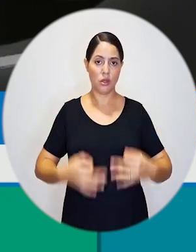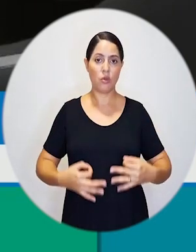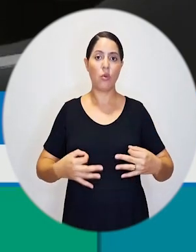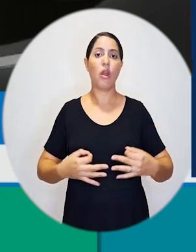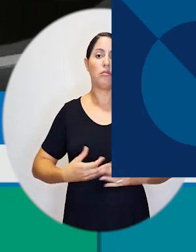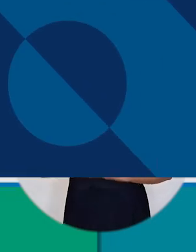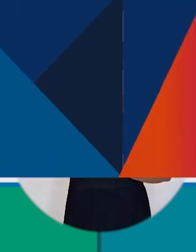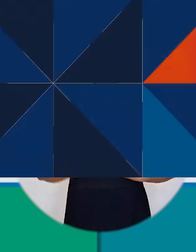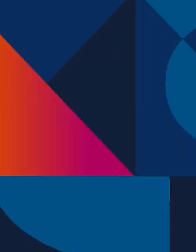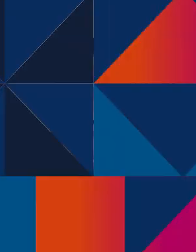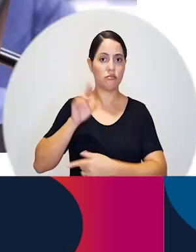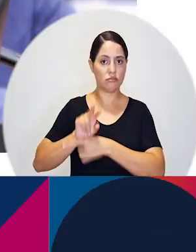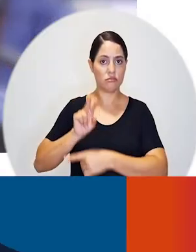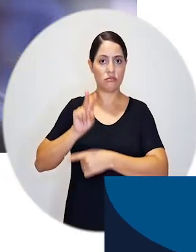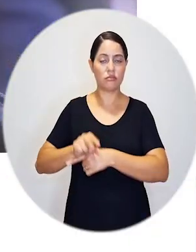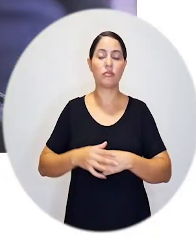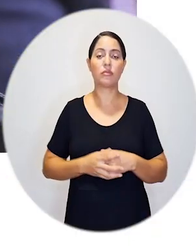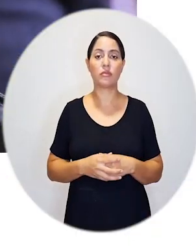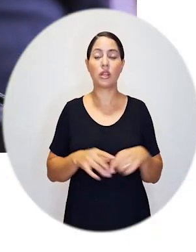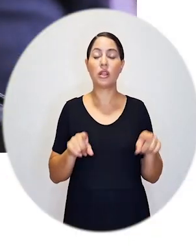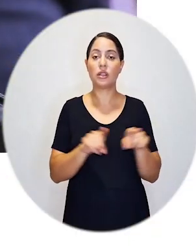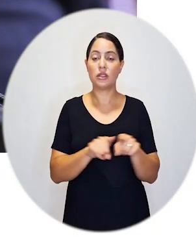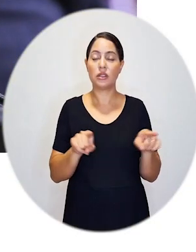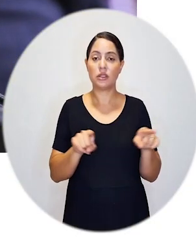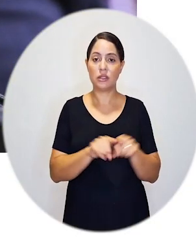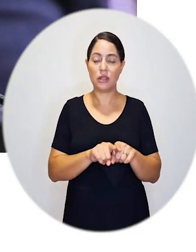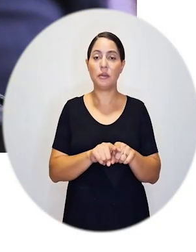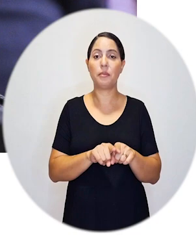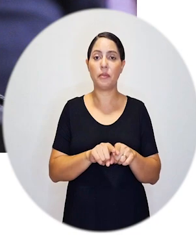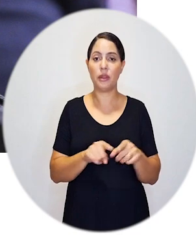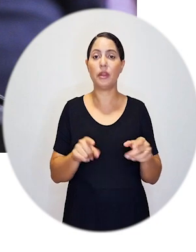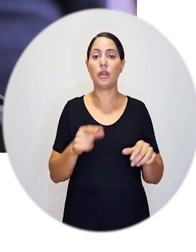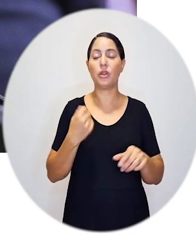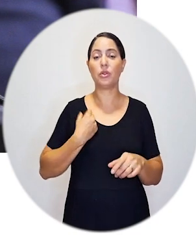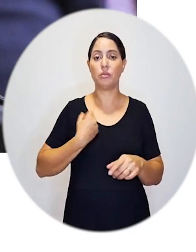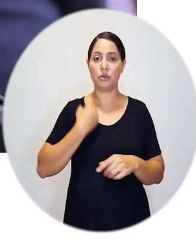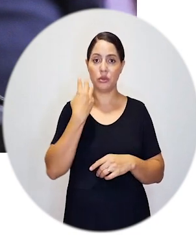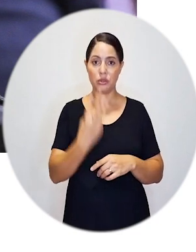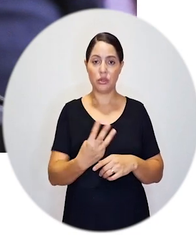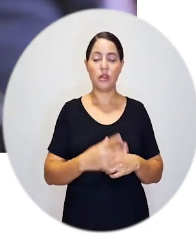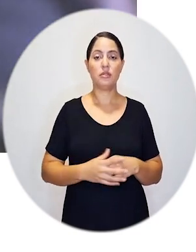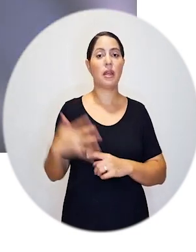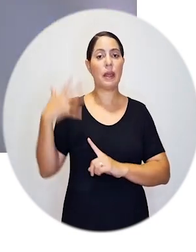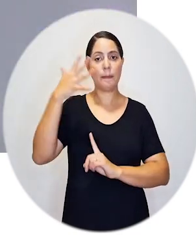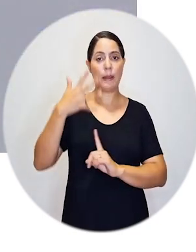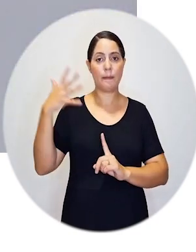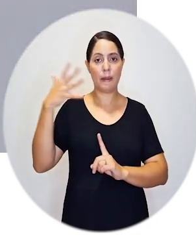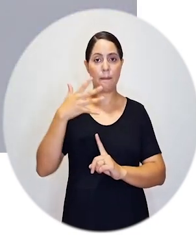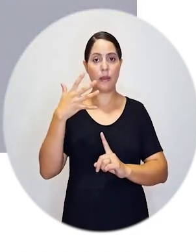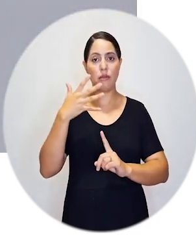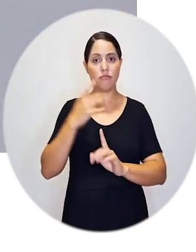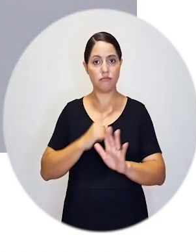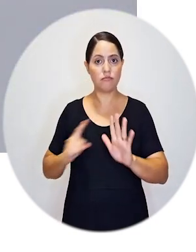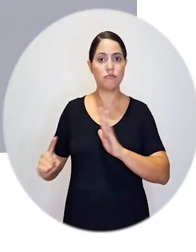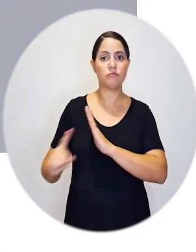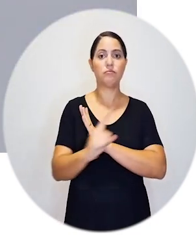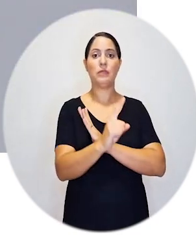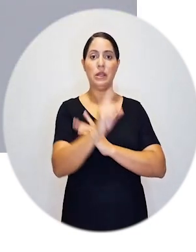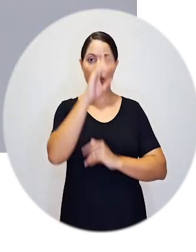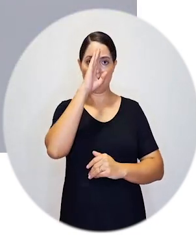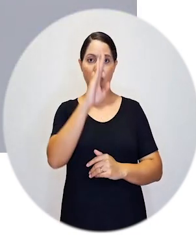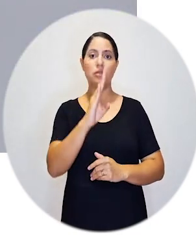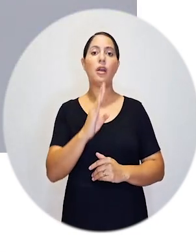necessidades do bebê. 3. Gestante, lactante, adotante ou que der à luz, preferência na ordem das sustentações orais e